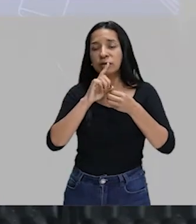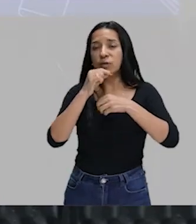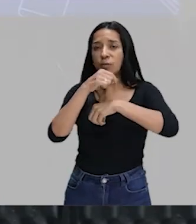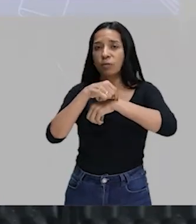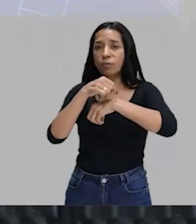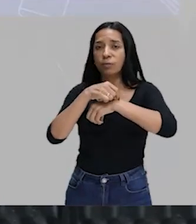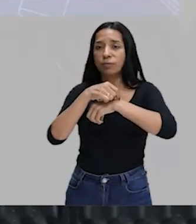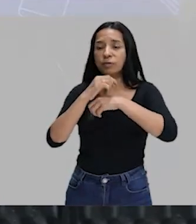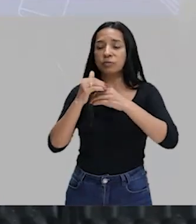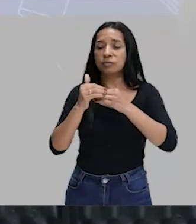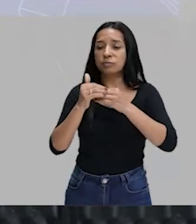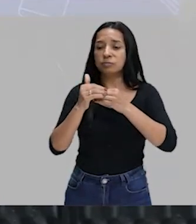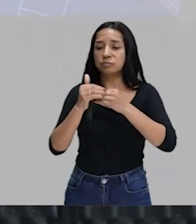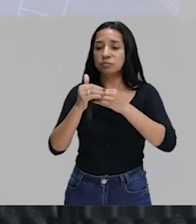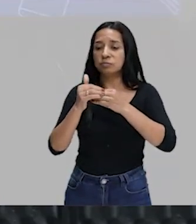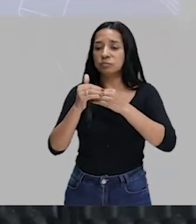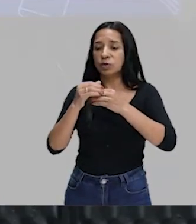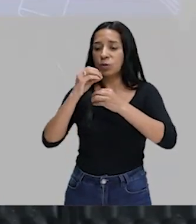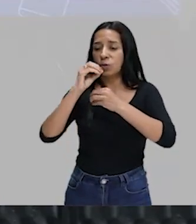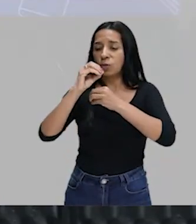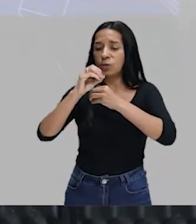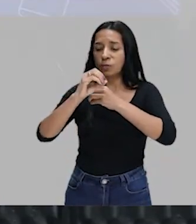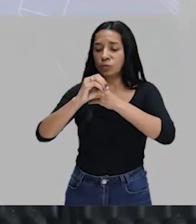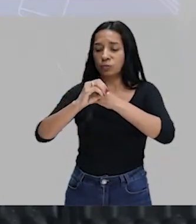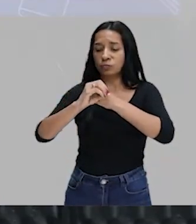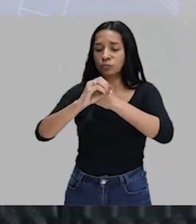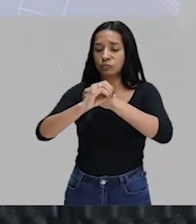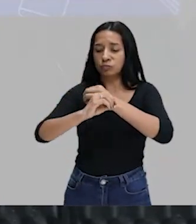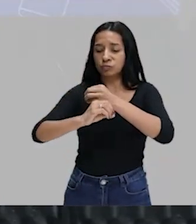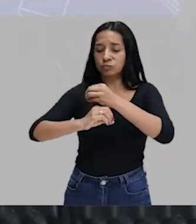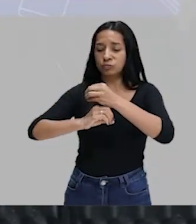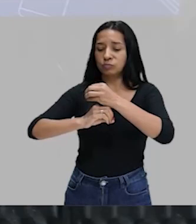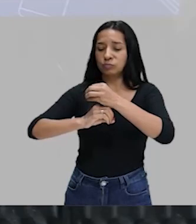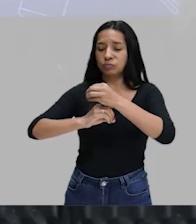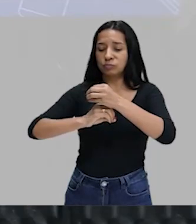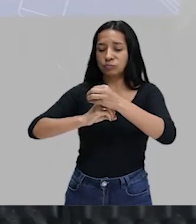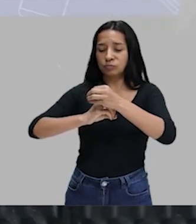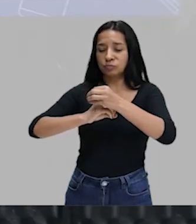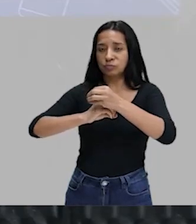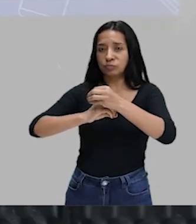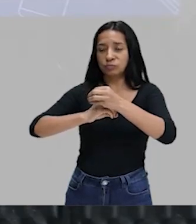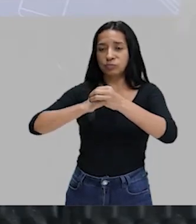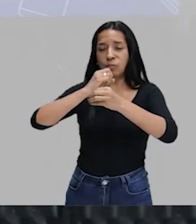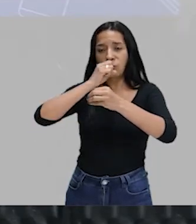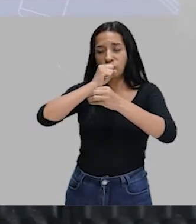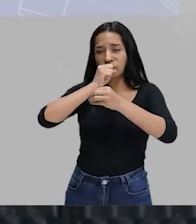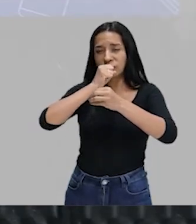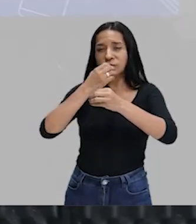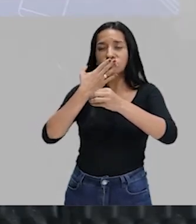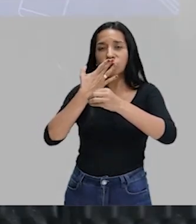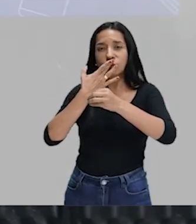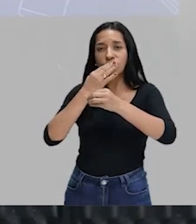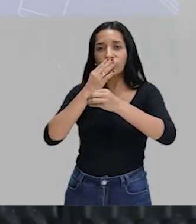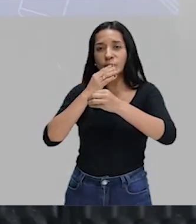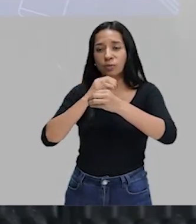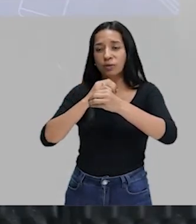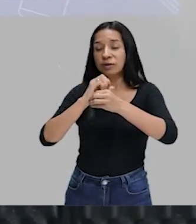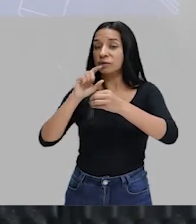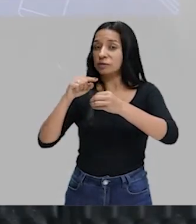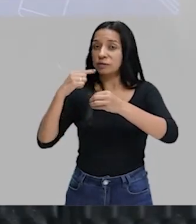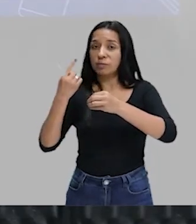em que ele vai indo para o horizonte, ele vai ficando alaranjado e se tornando ali